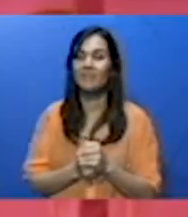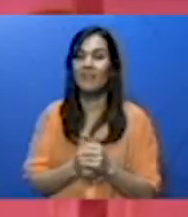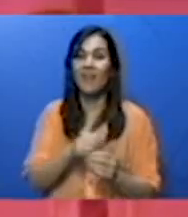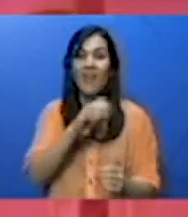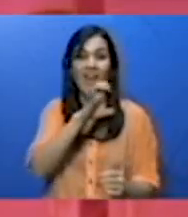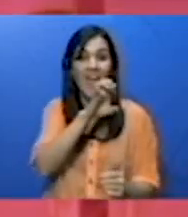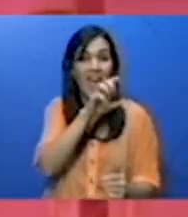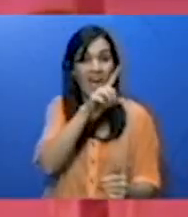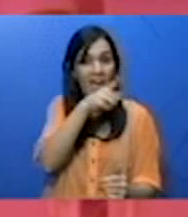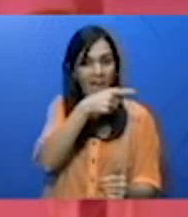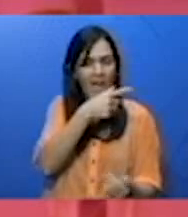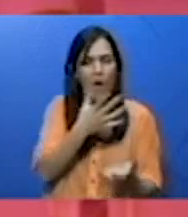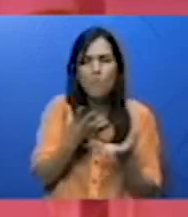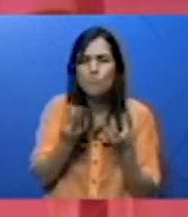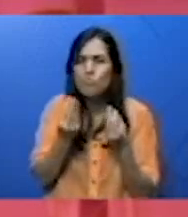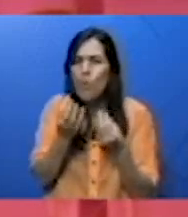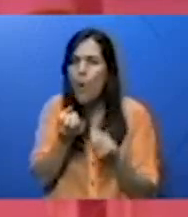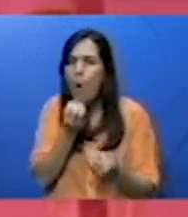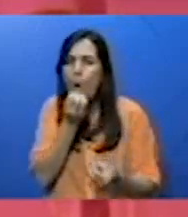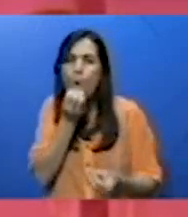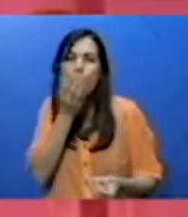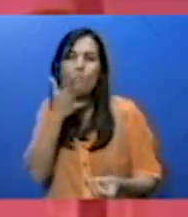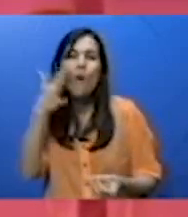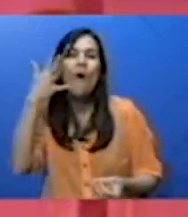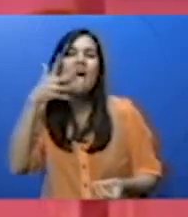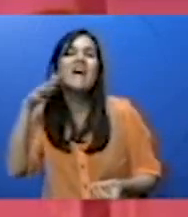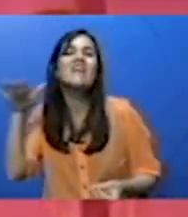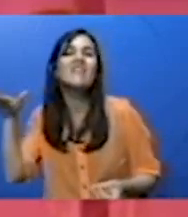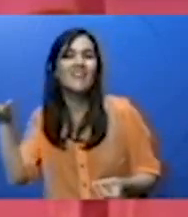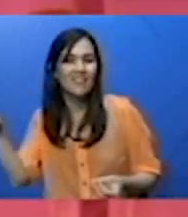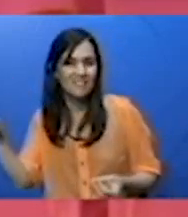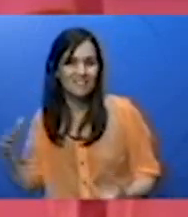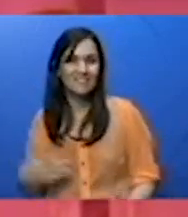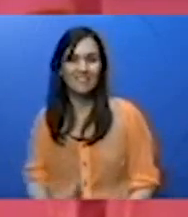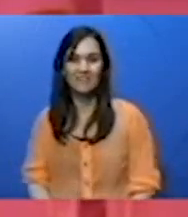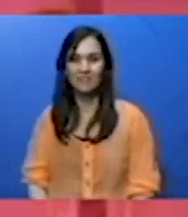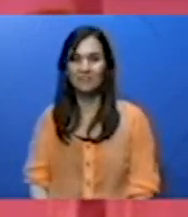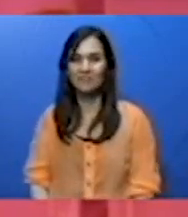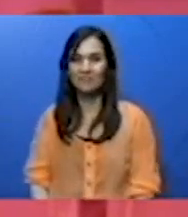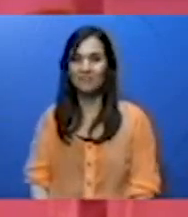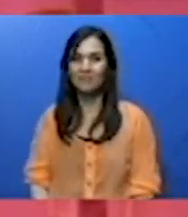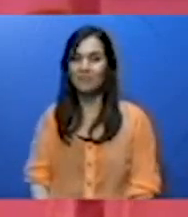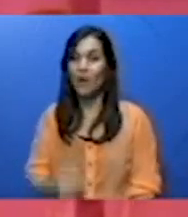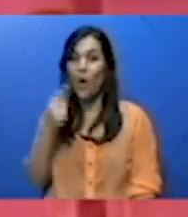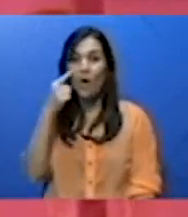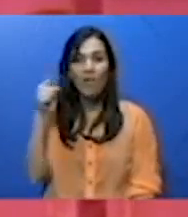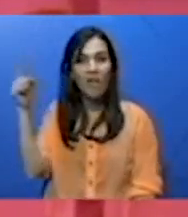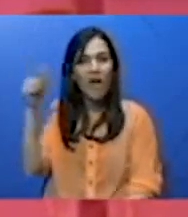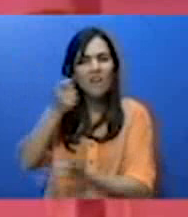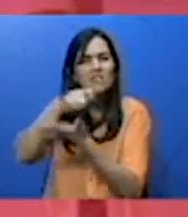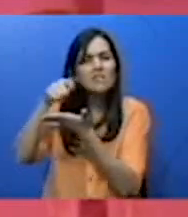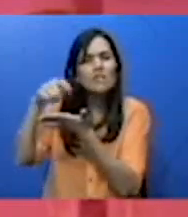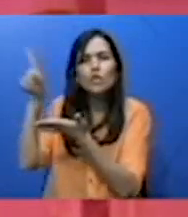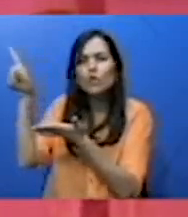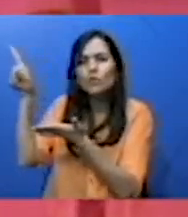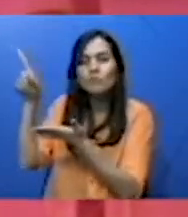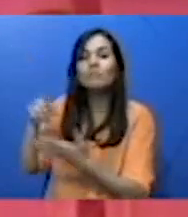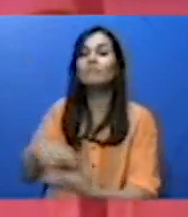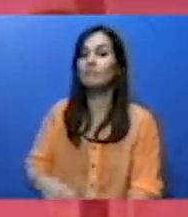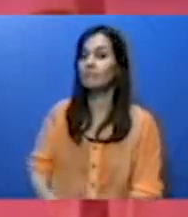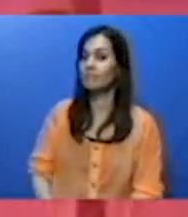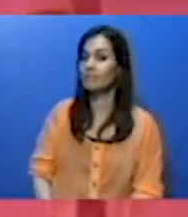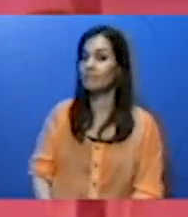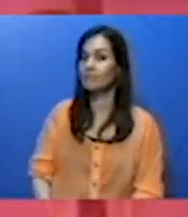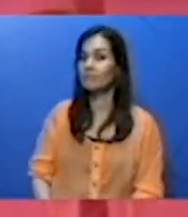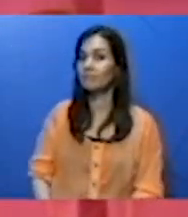É muito bom ser criança. Muito bom. Ó, crianças, façam uma